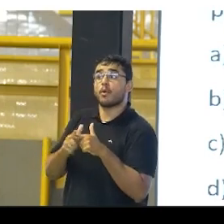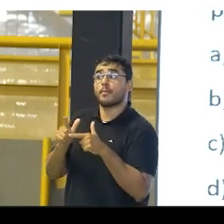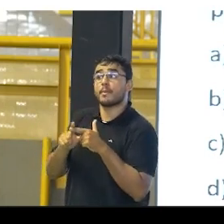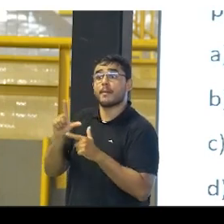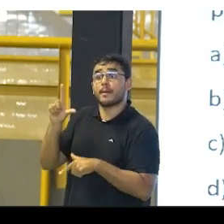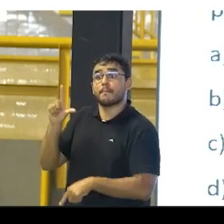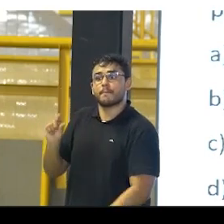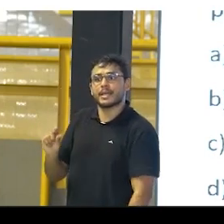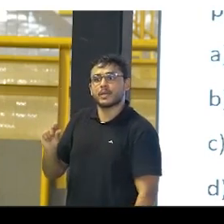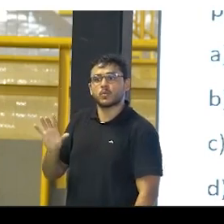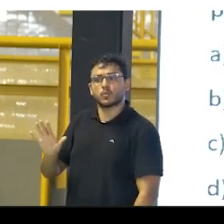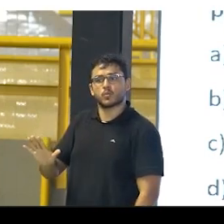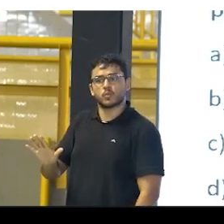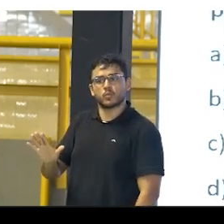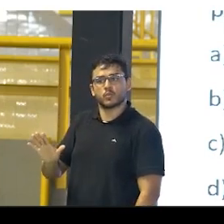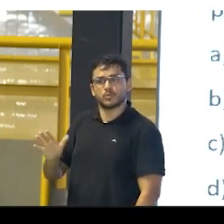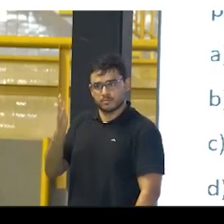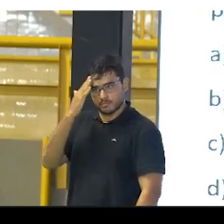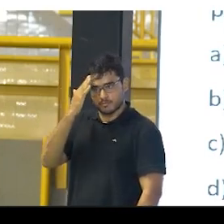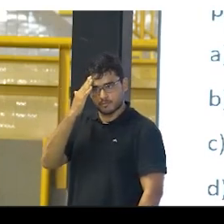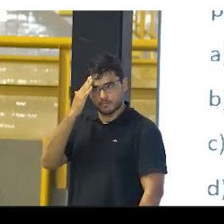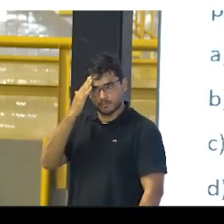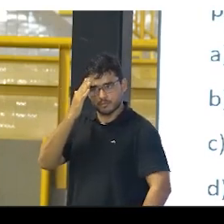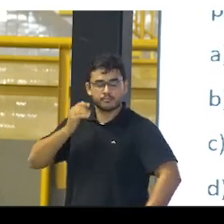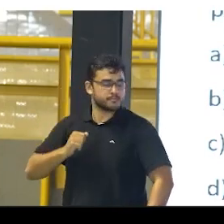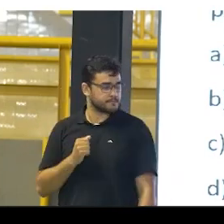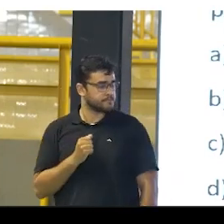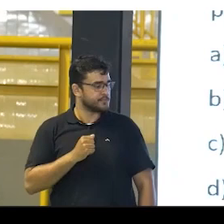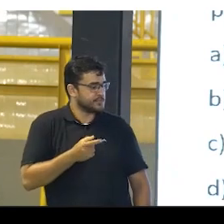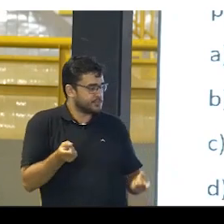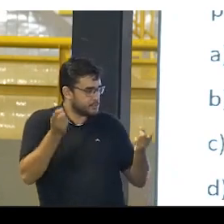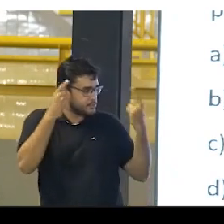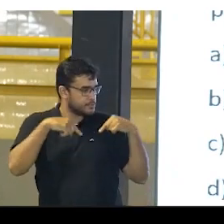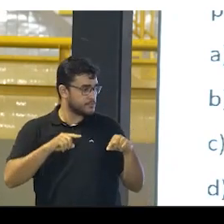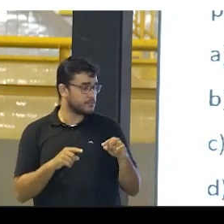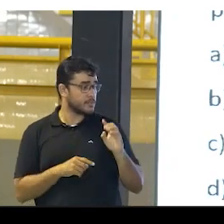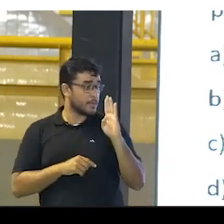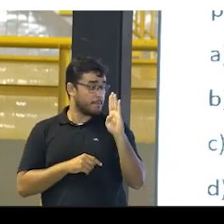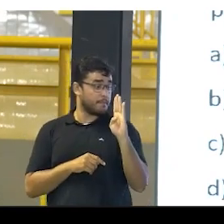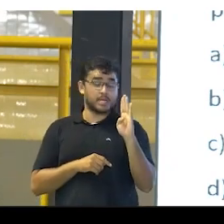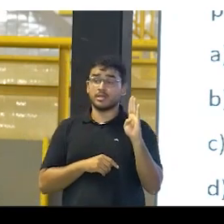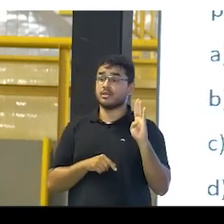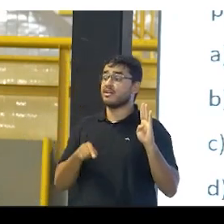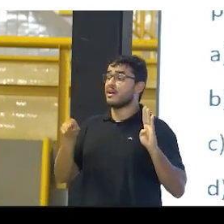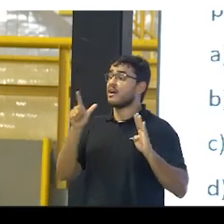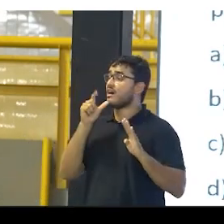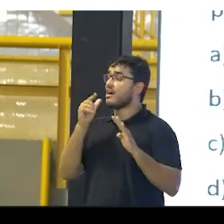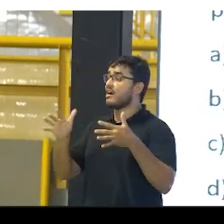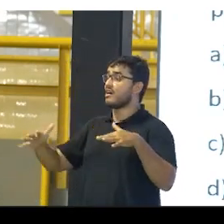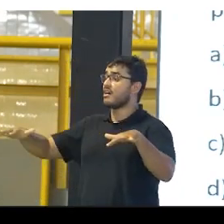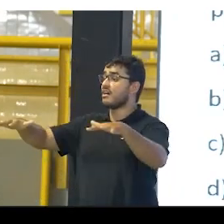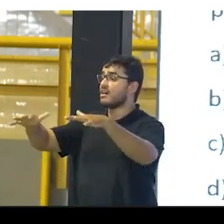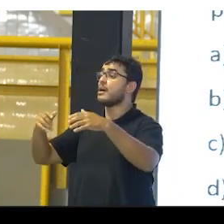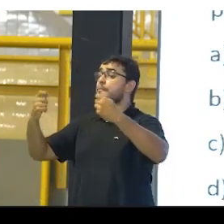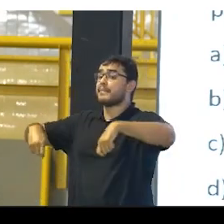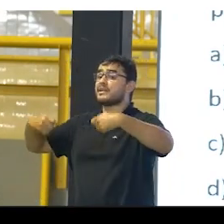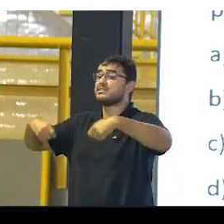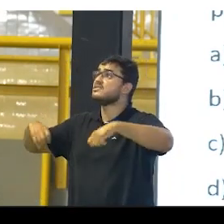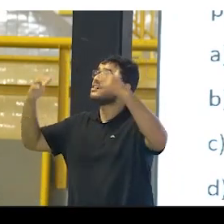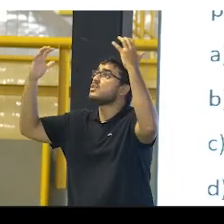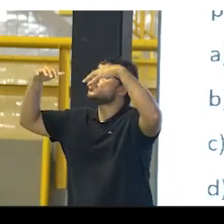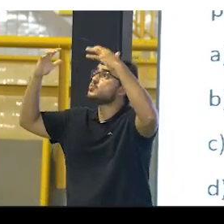A. Independem de condições climáticas. Acabei de falar aqui. Se não chover, não tem como